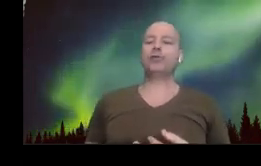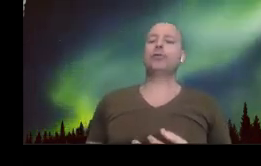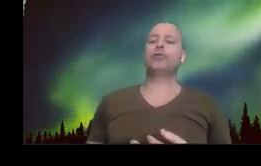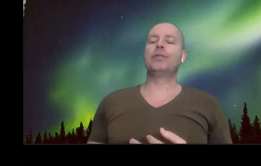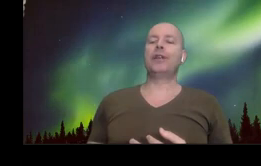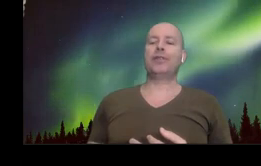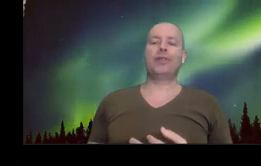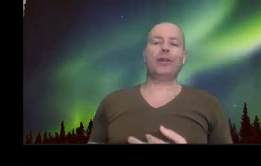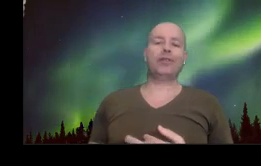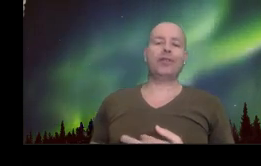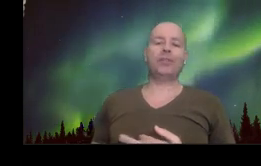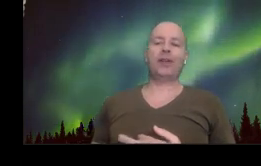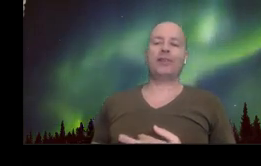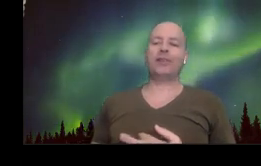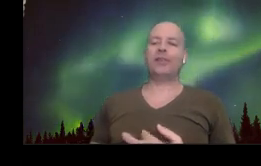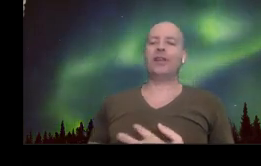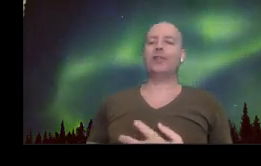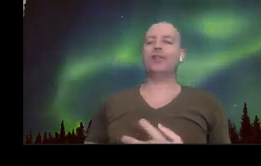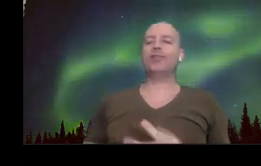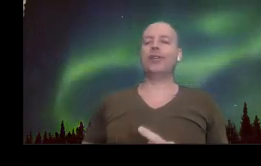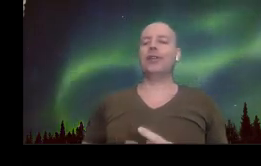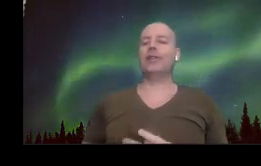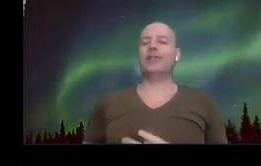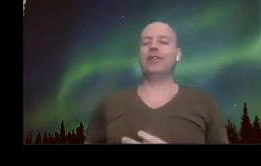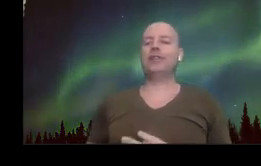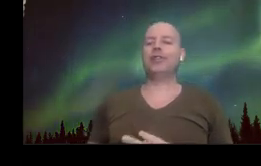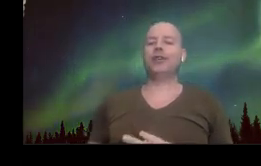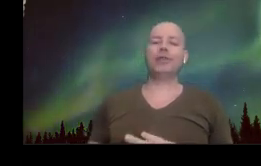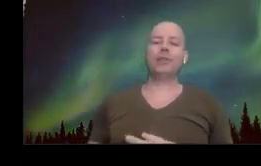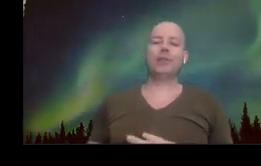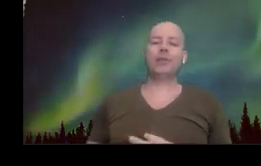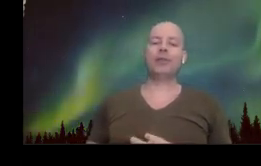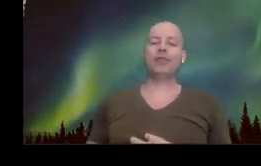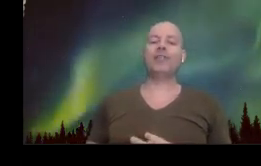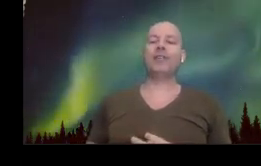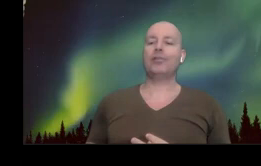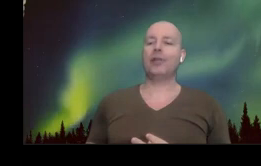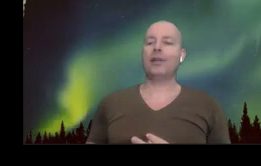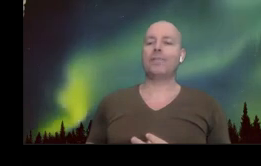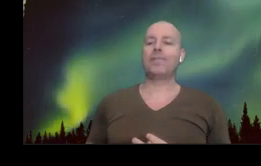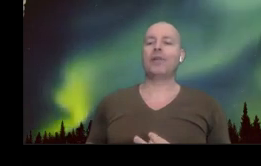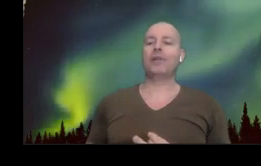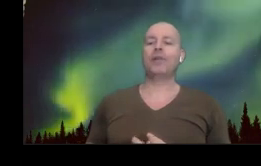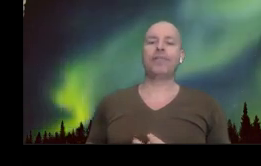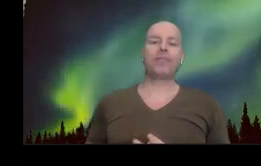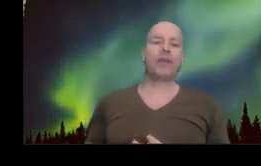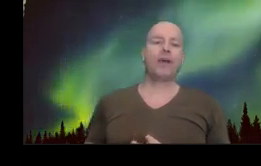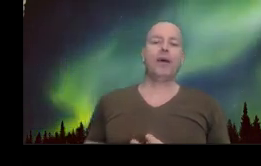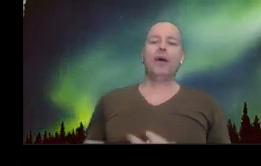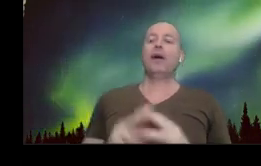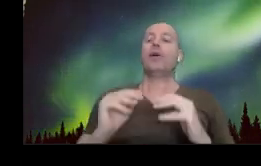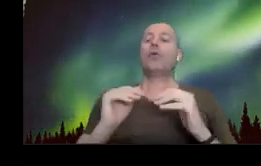provável futuro dessa nossa espécie dentro de 20 anos, mais ou menos, vai ser isso daí, tá